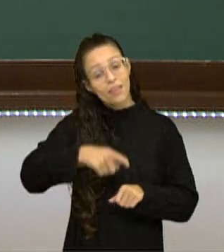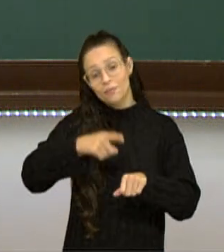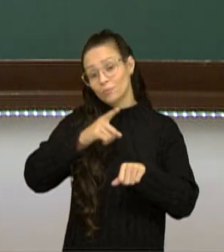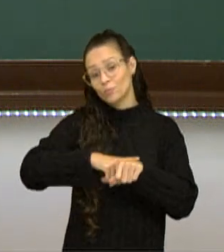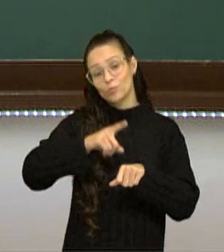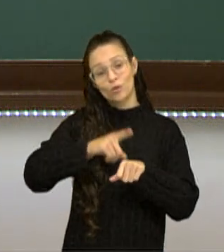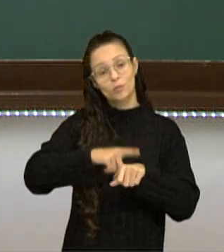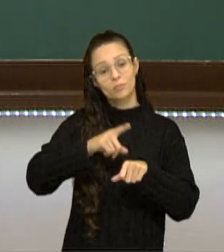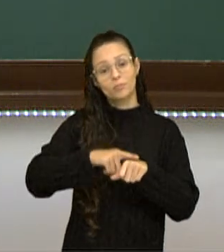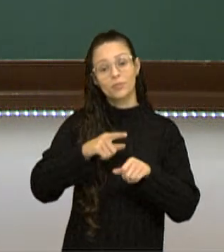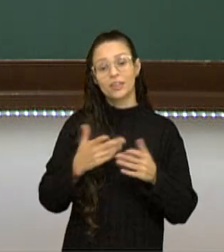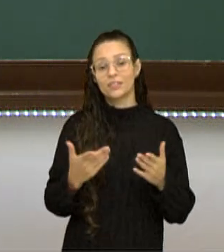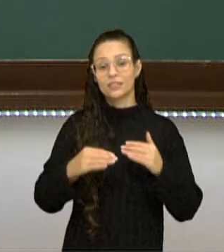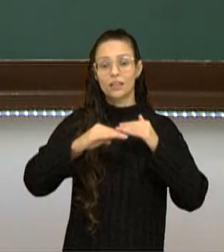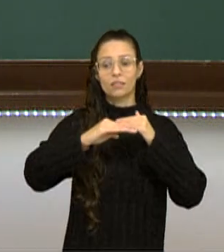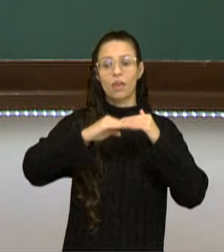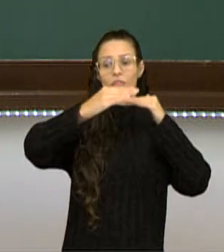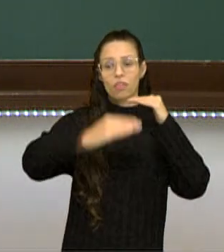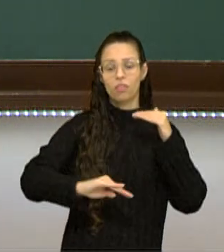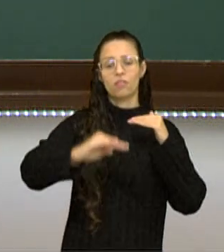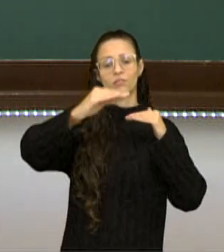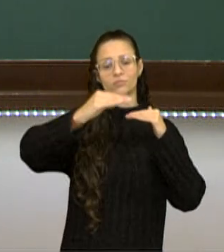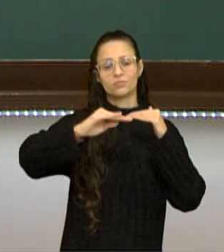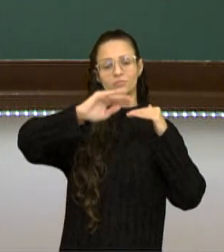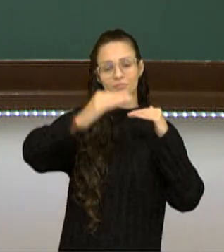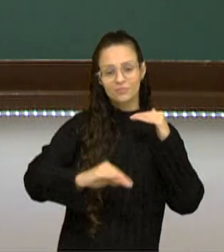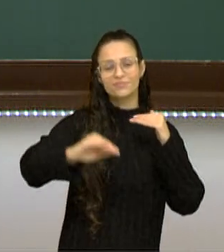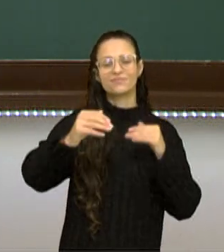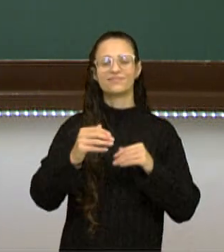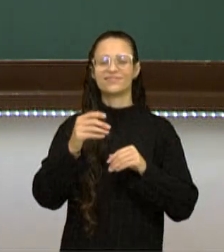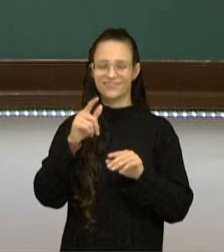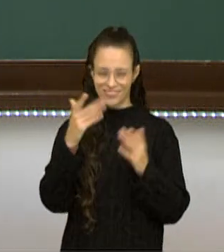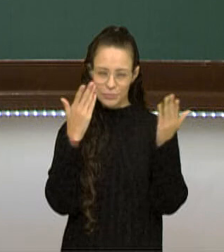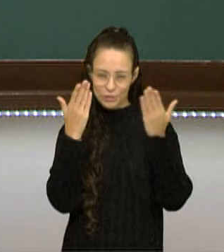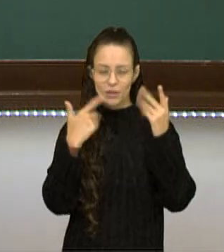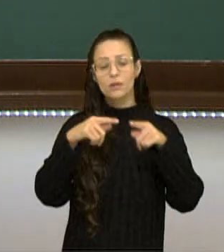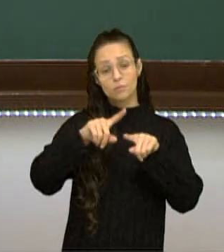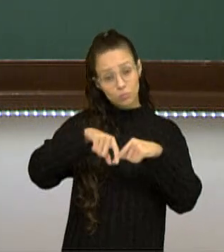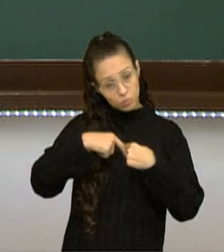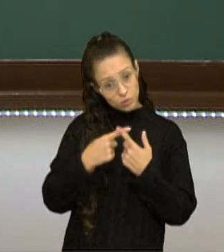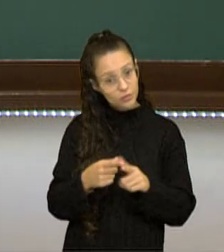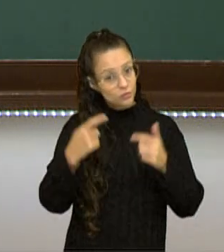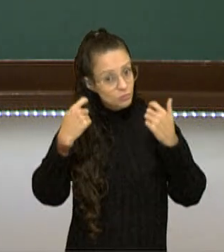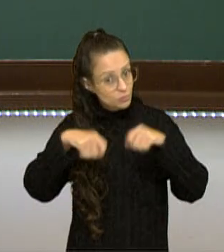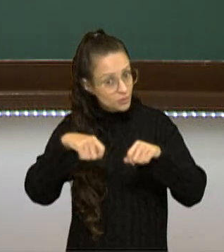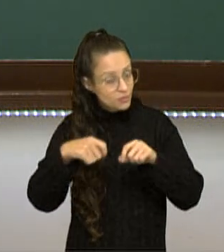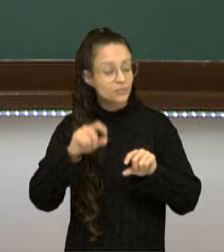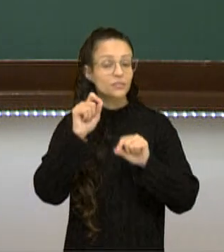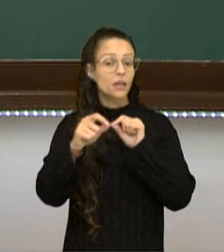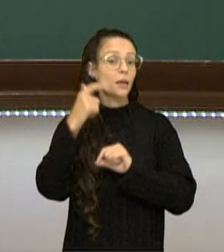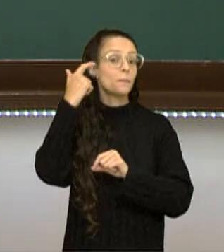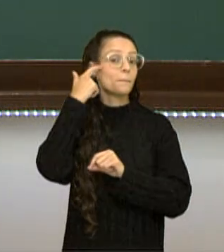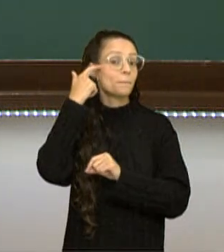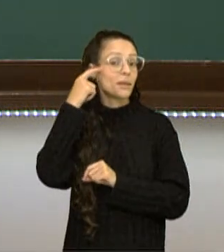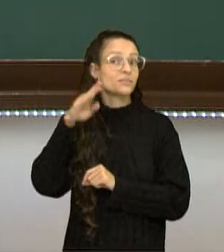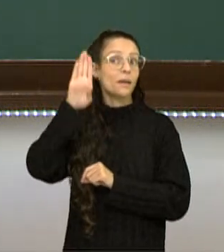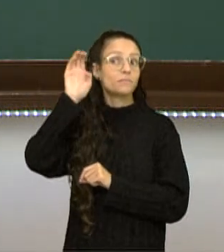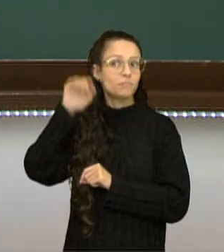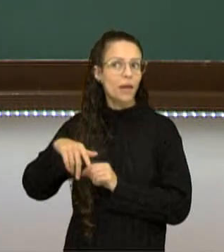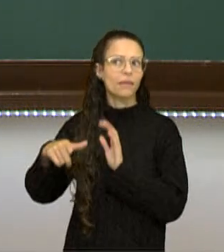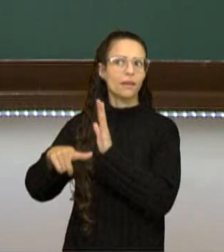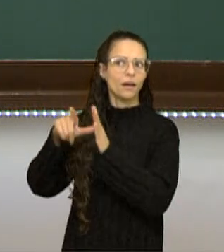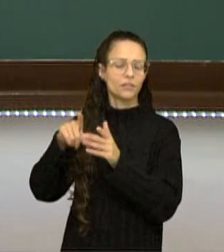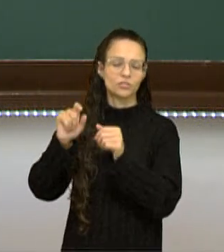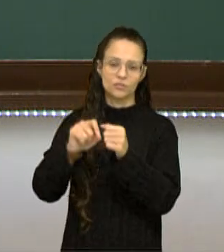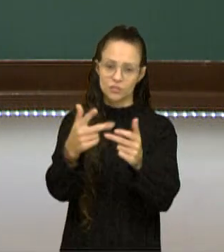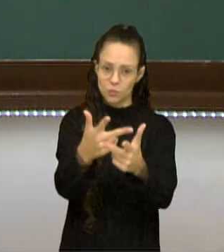de muita instabilidade emocional. Por isso, reforço, né? Precisa pensar antes de